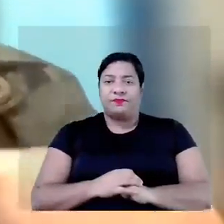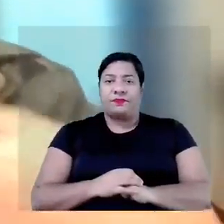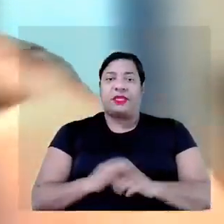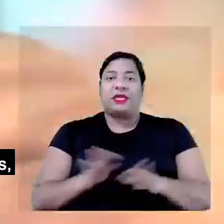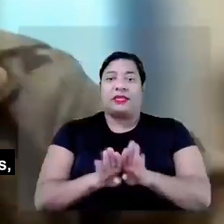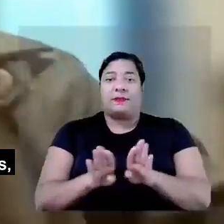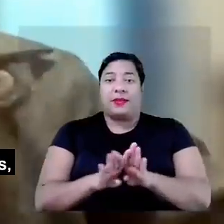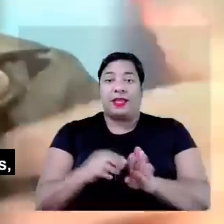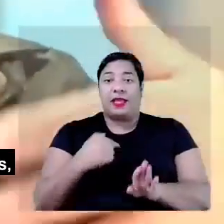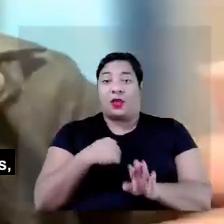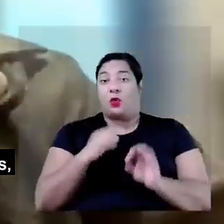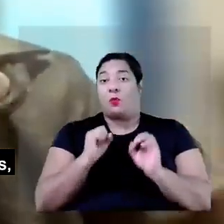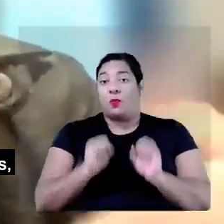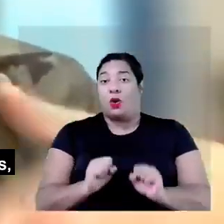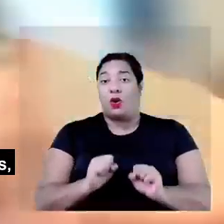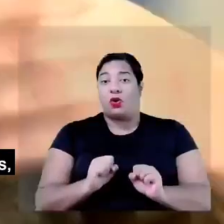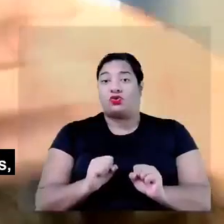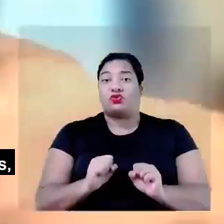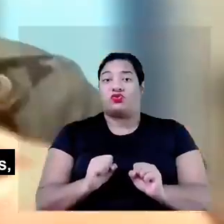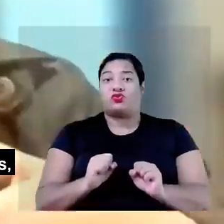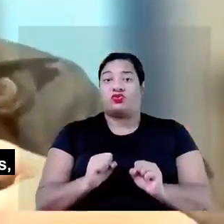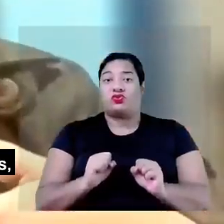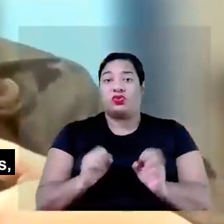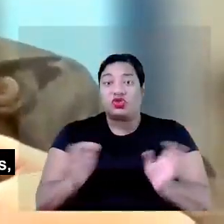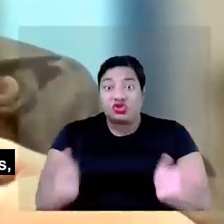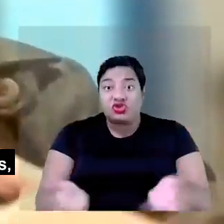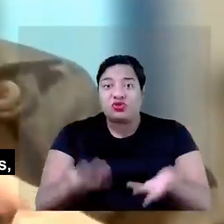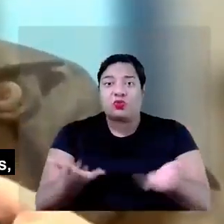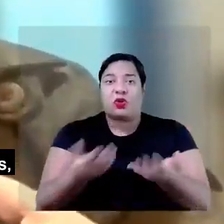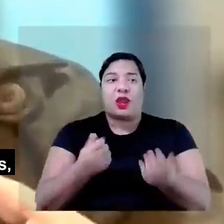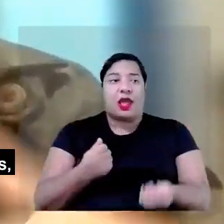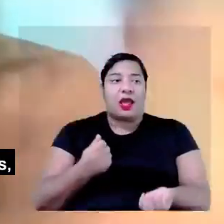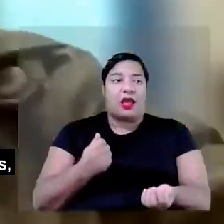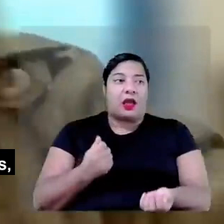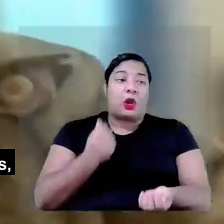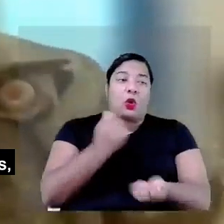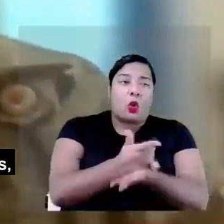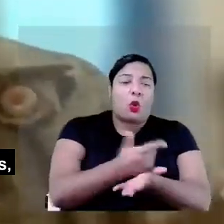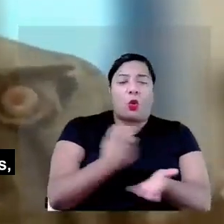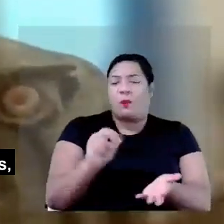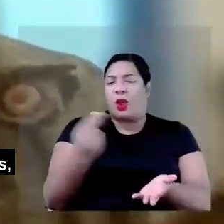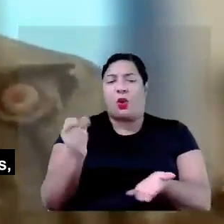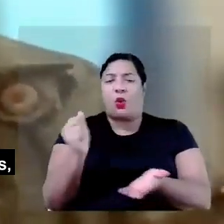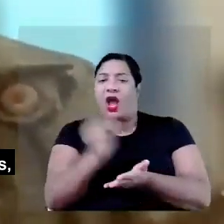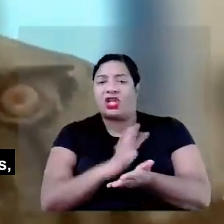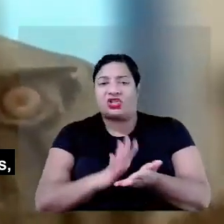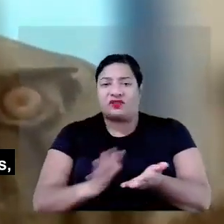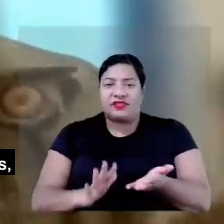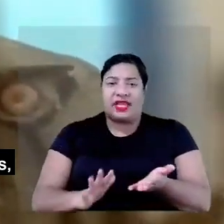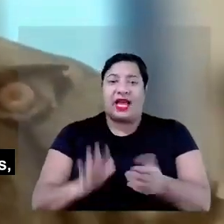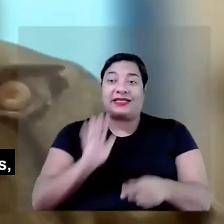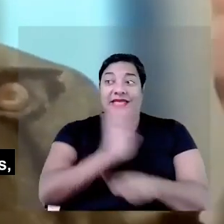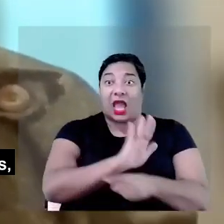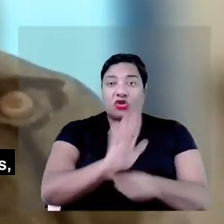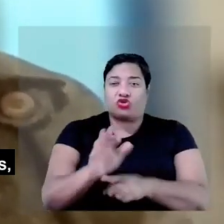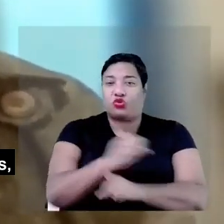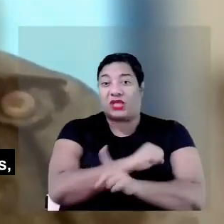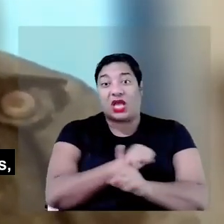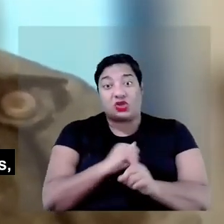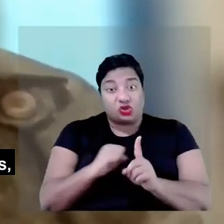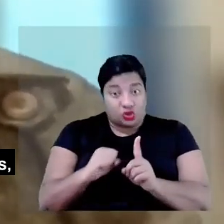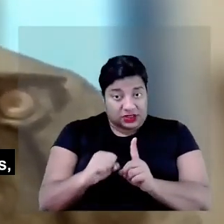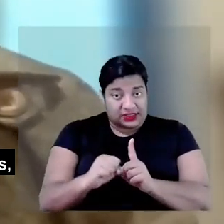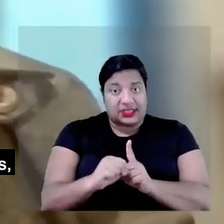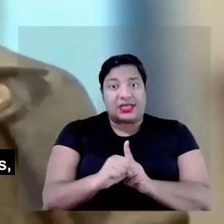favorecer consumos e atividades que sejam que beneficiem a sociedade, principalmente os